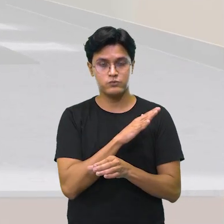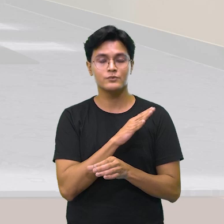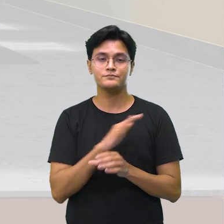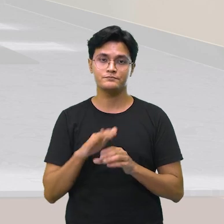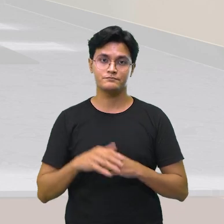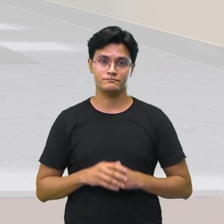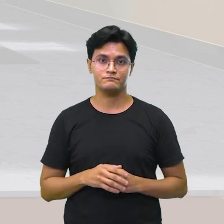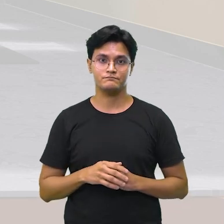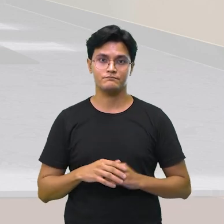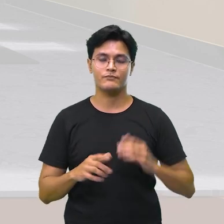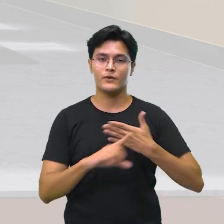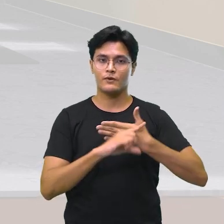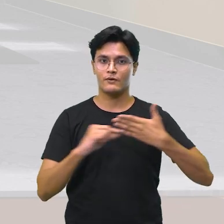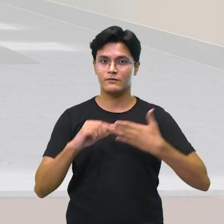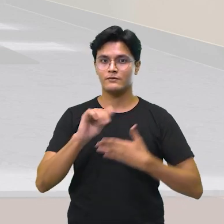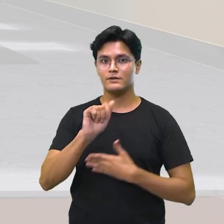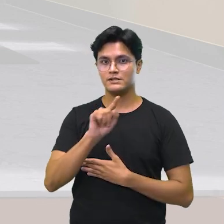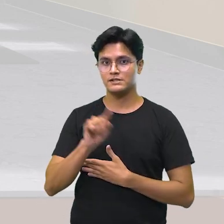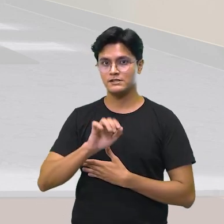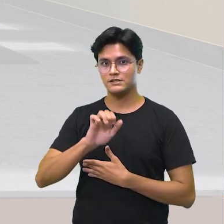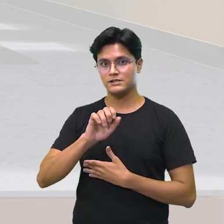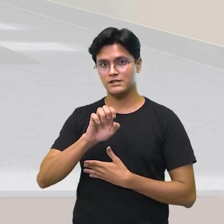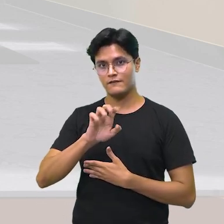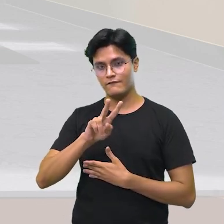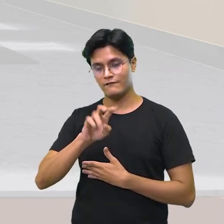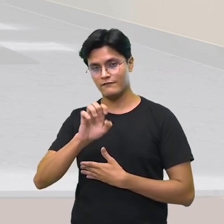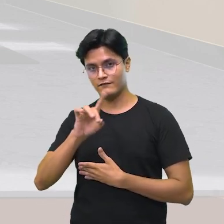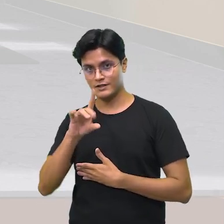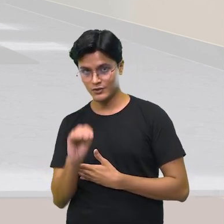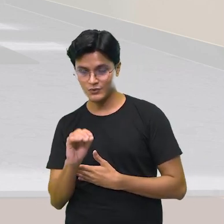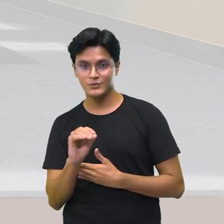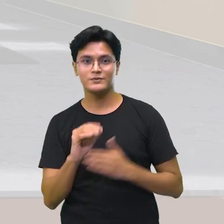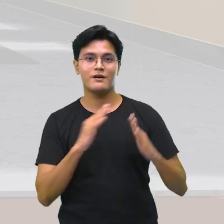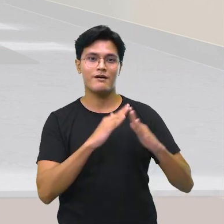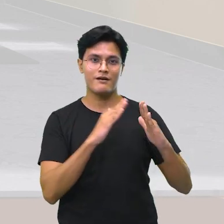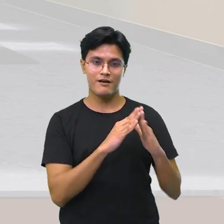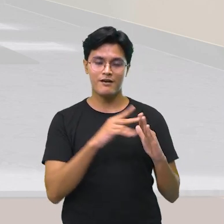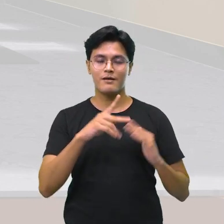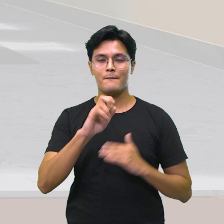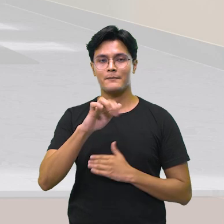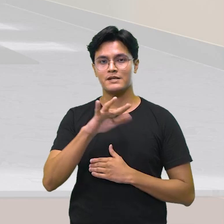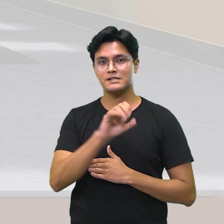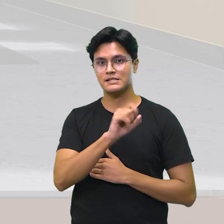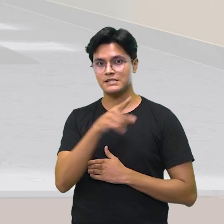Azevedo, Aloísio, Casa de Pensão, São Paulo Martins,